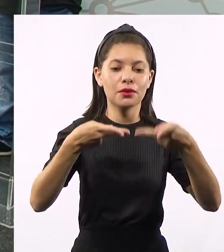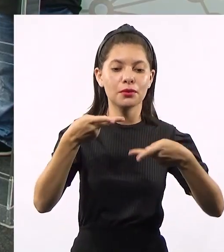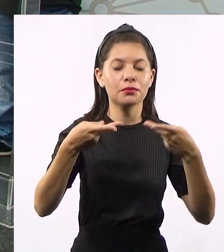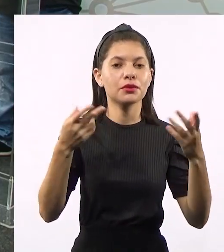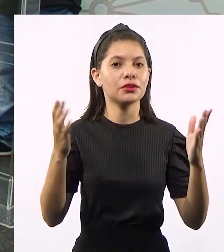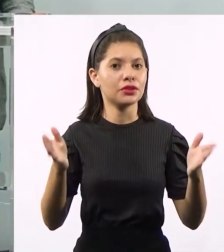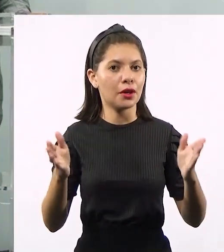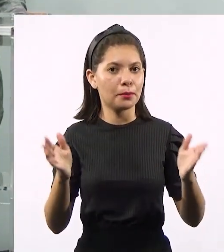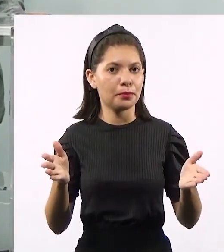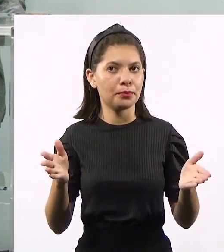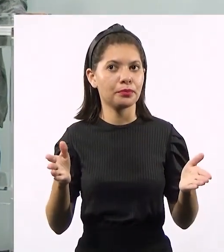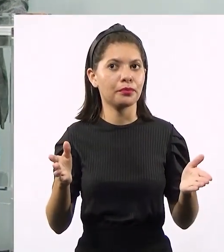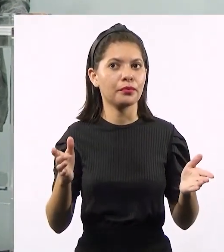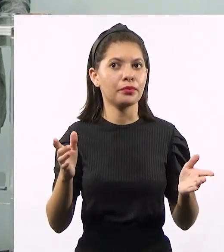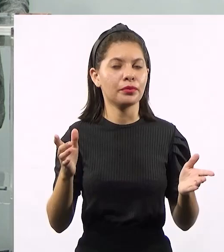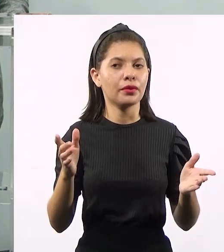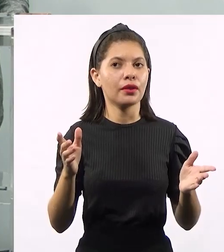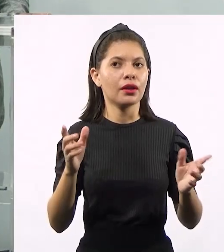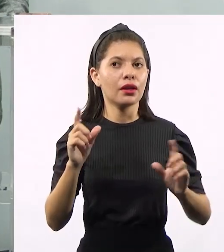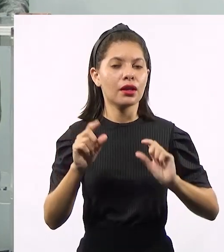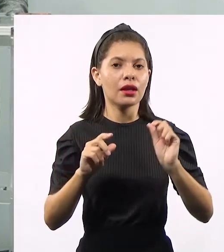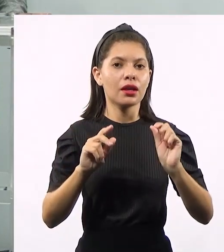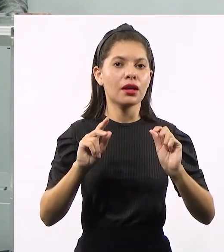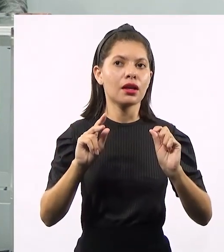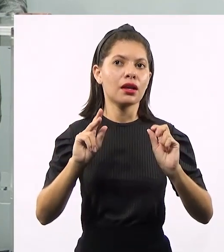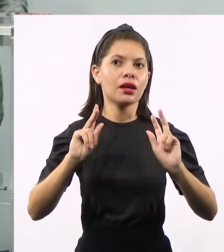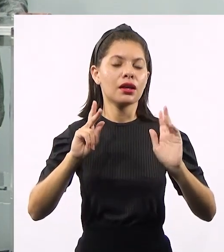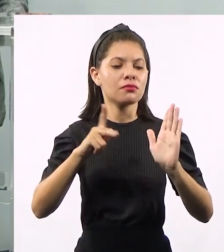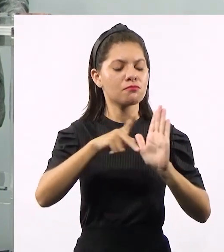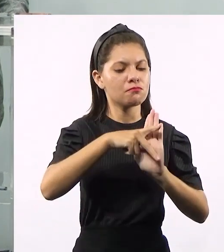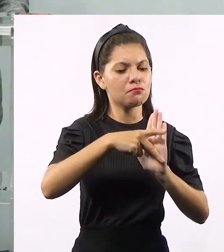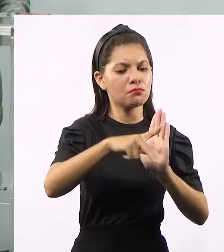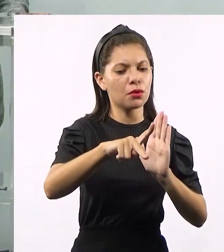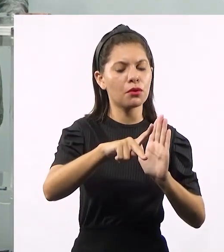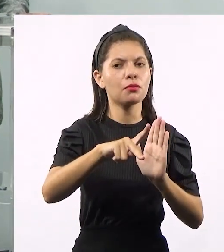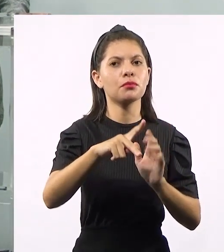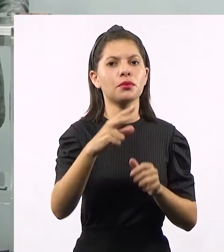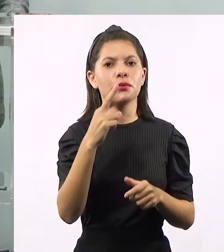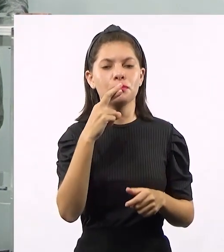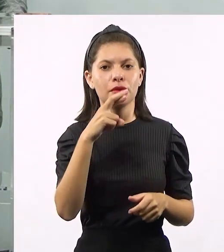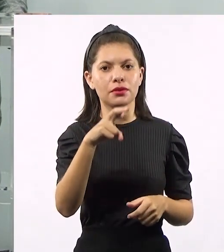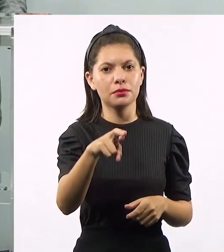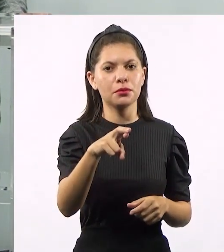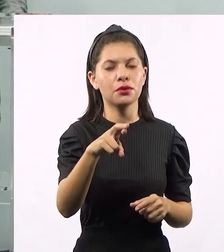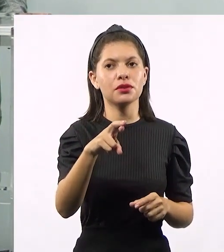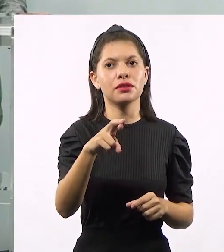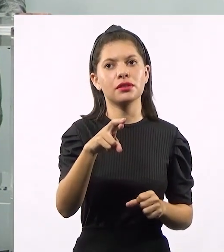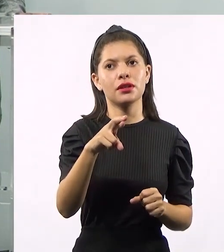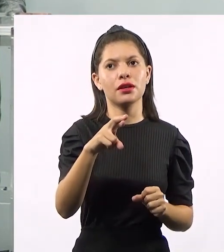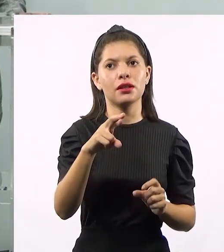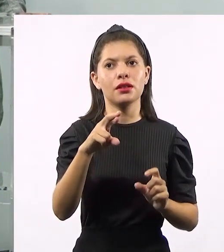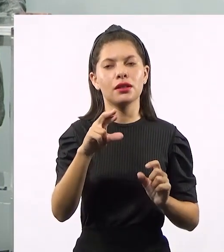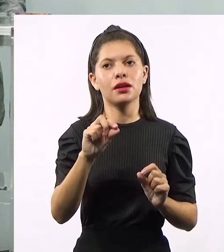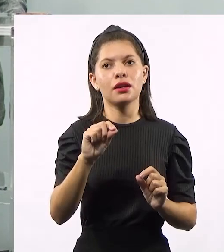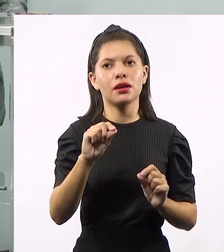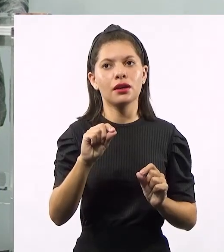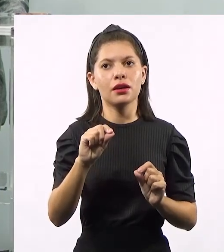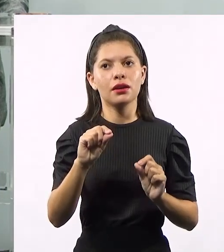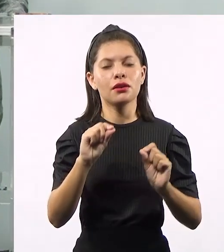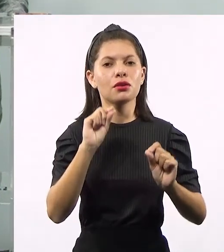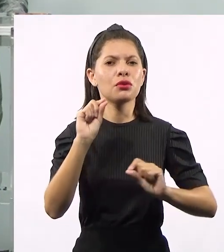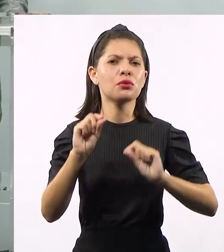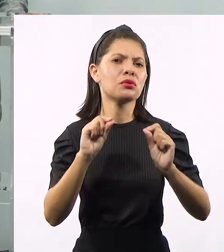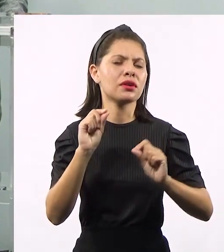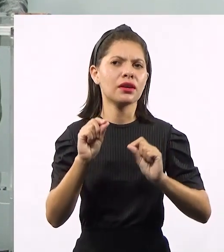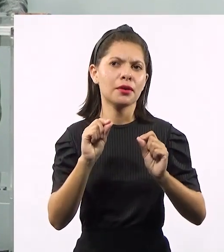Exatamente. Questões de cunho pessoal, se necessário, deve ser levado em consideração quais as implicações que